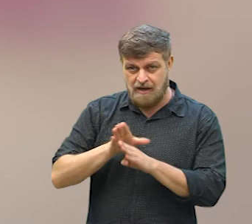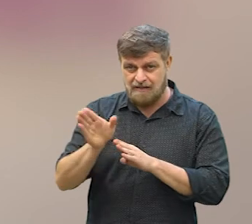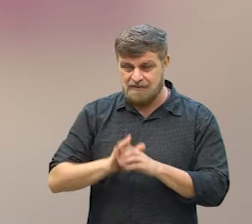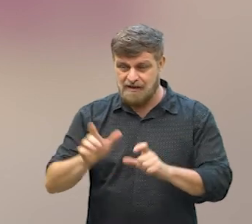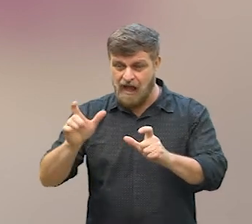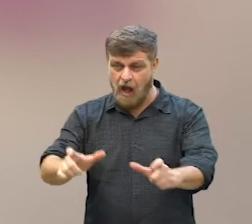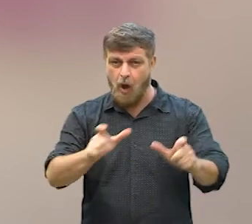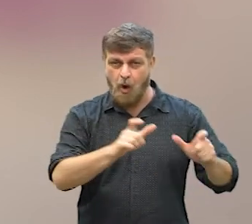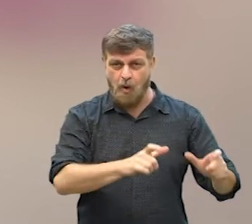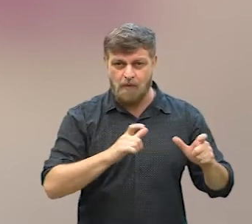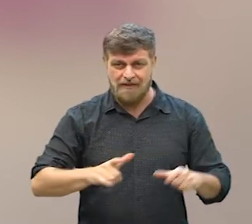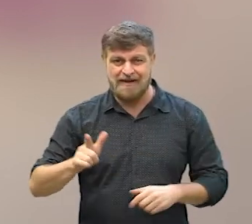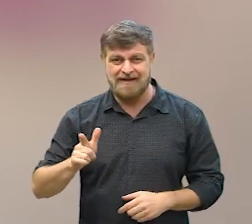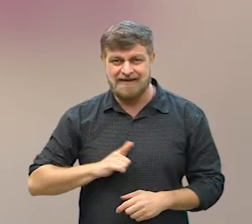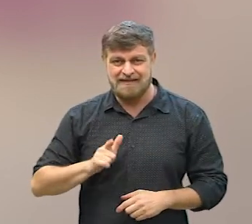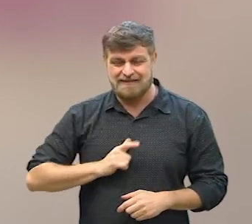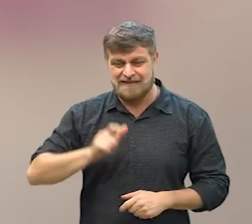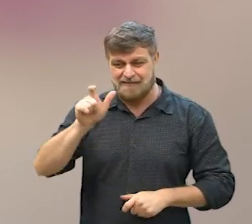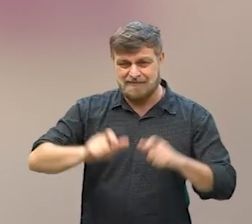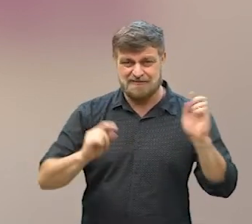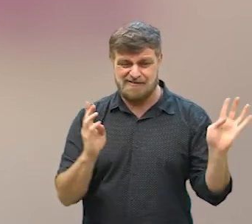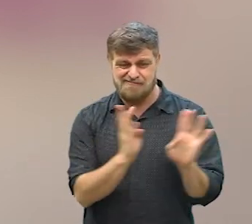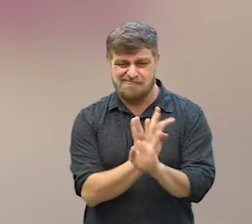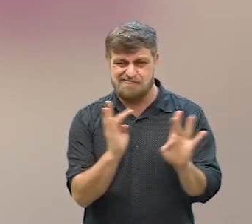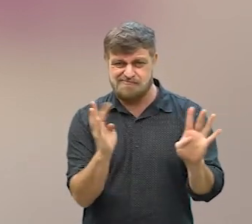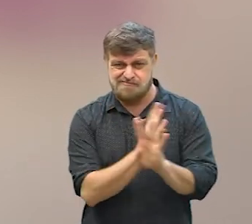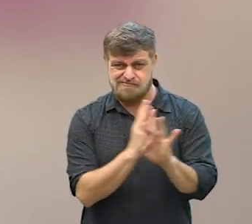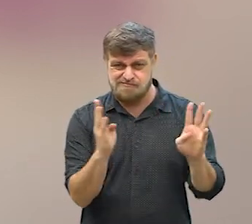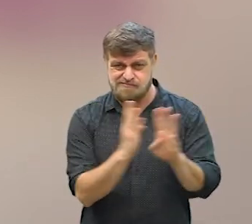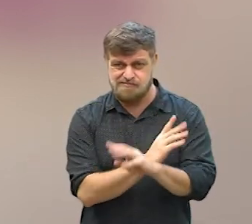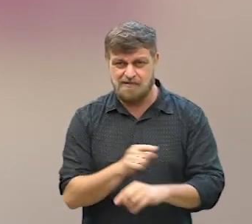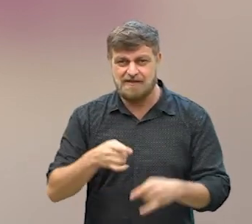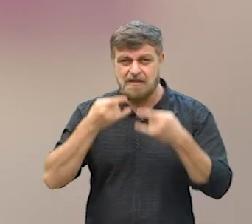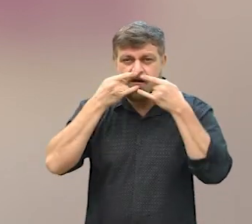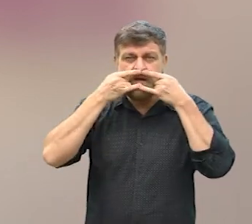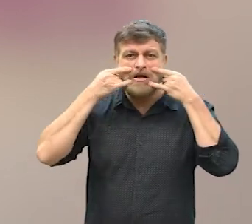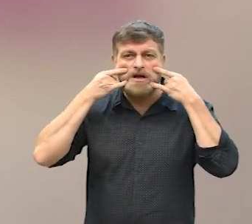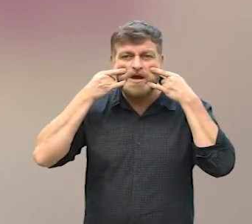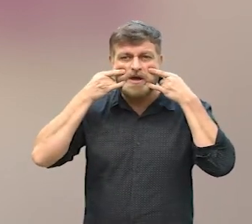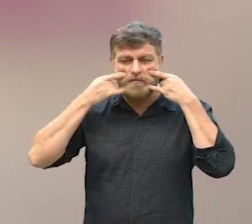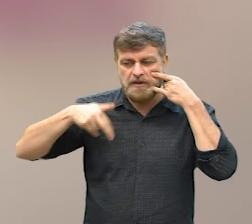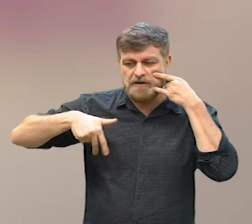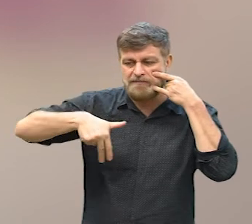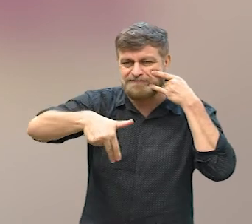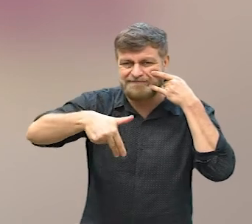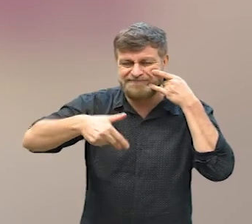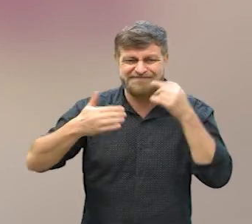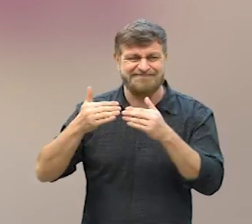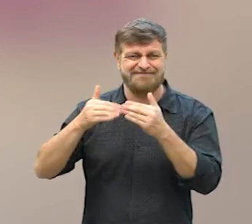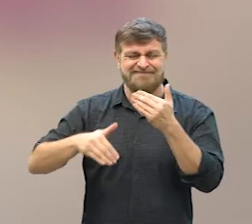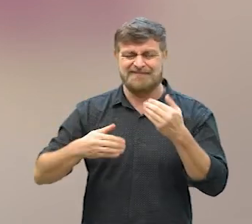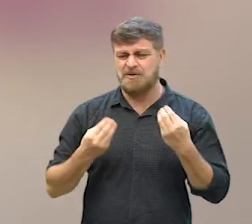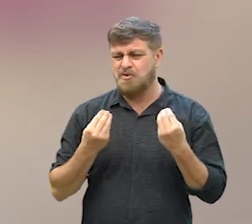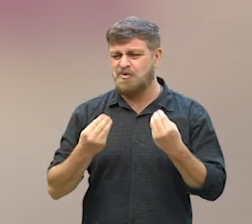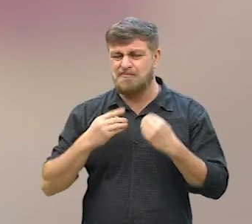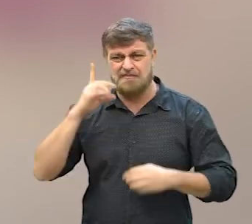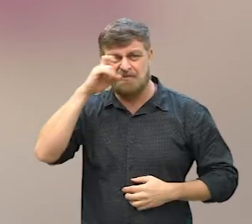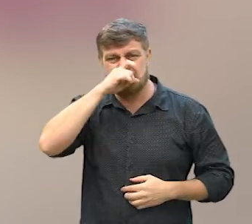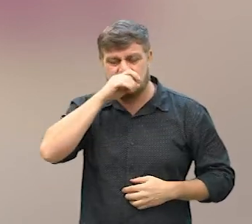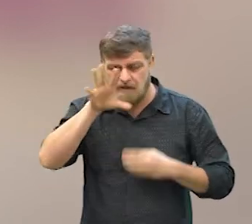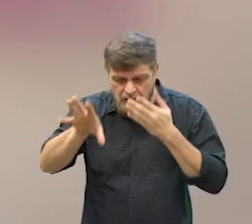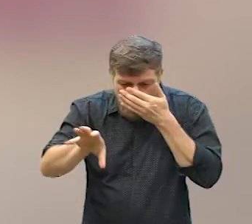recomendado em alguns lugares, porque existe um acúmulo de pessoas. E você utilizar máscara para andar também não é